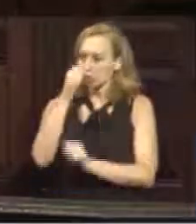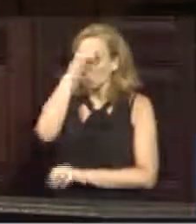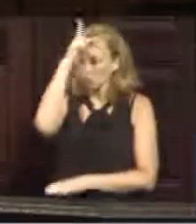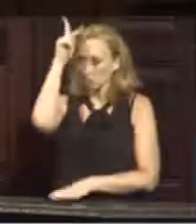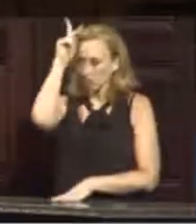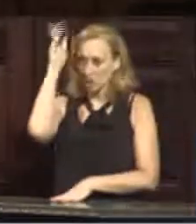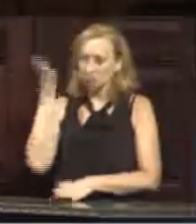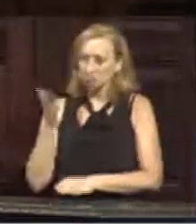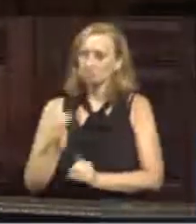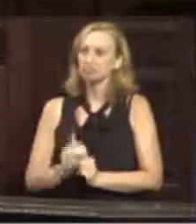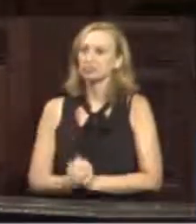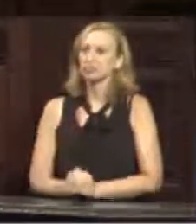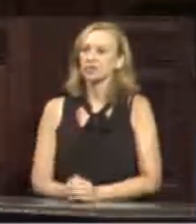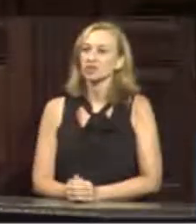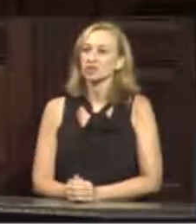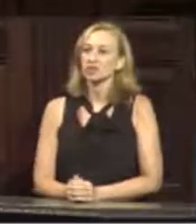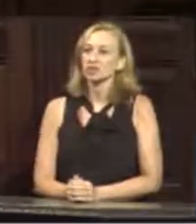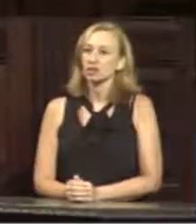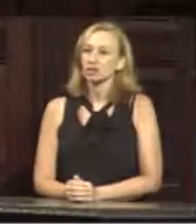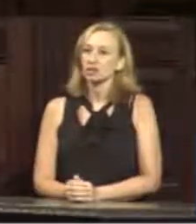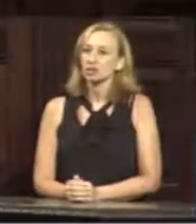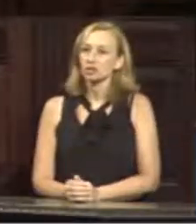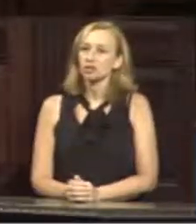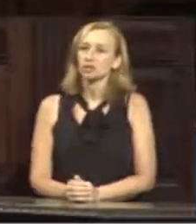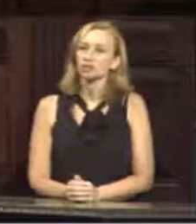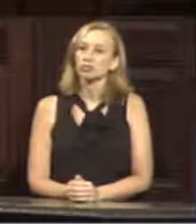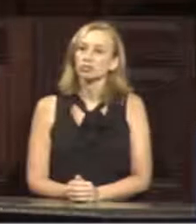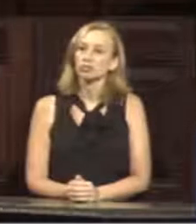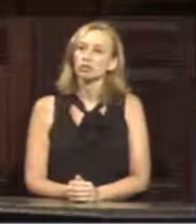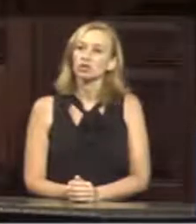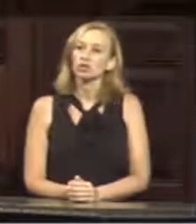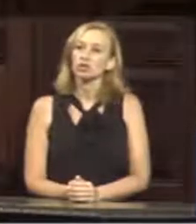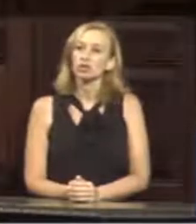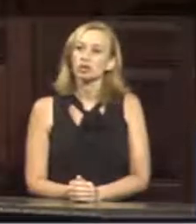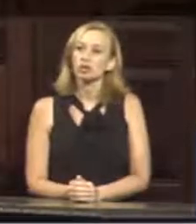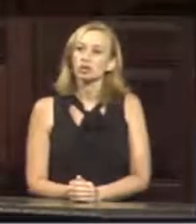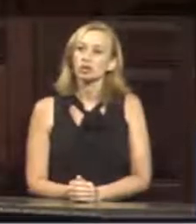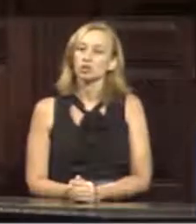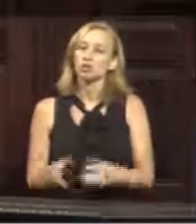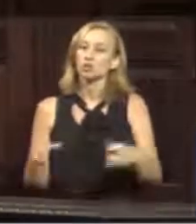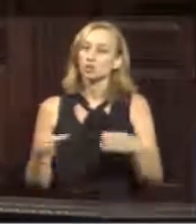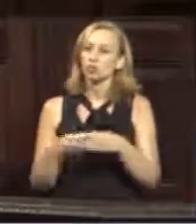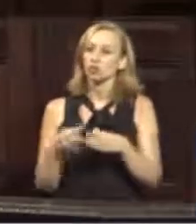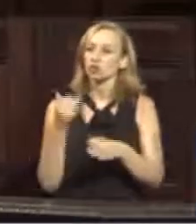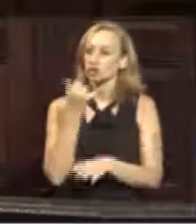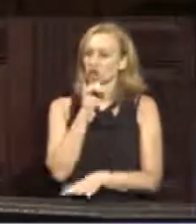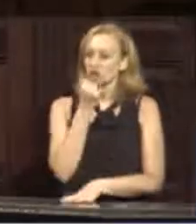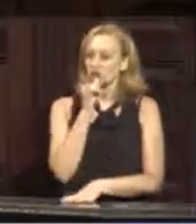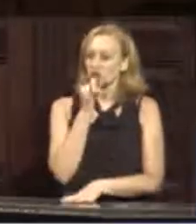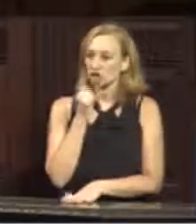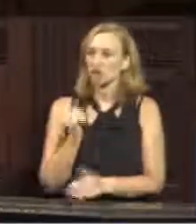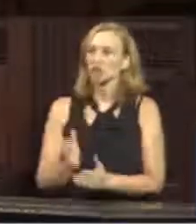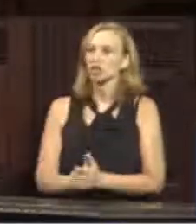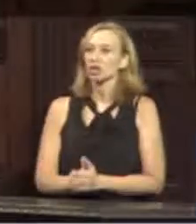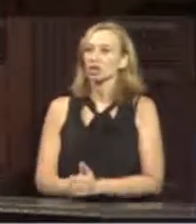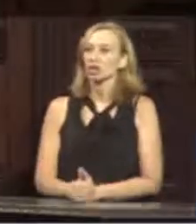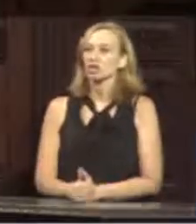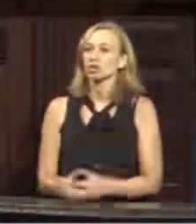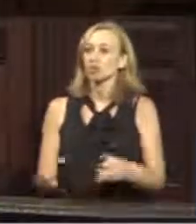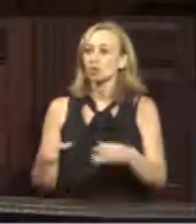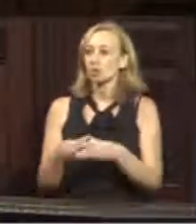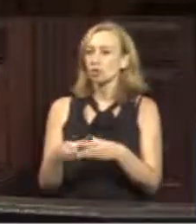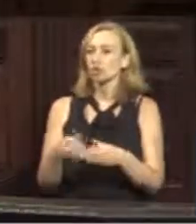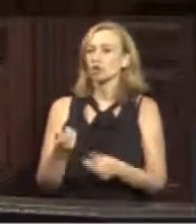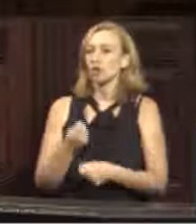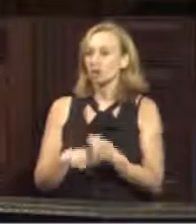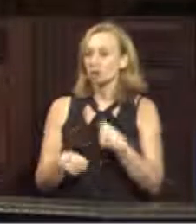coletiva, da Comissão de Tributação, da Comissão de Minas e Energia, da Comissão de